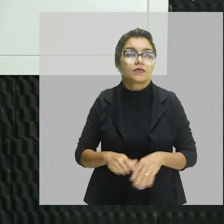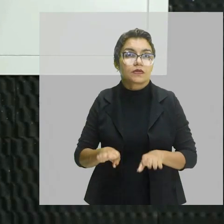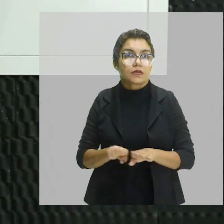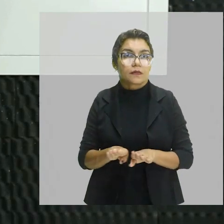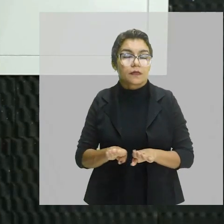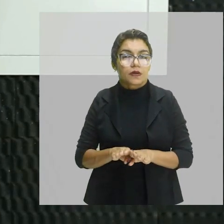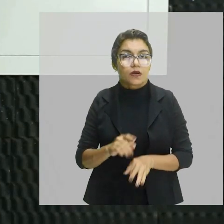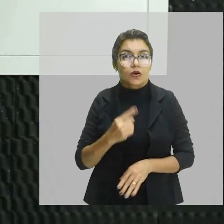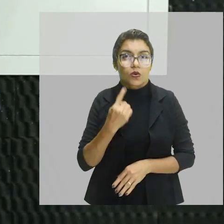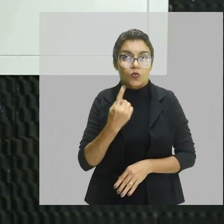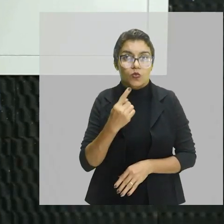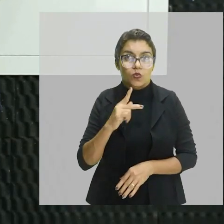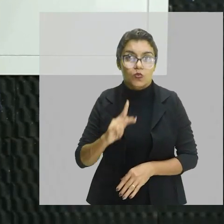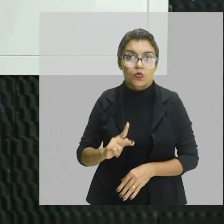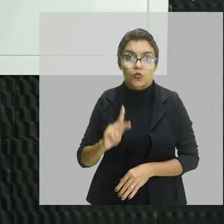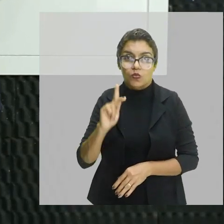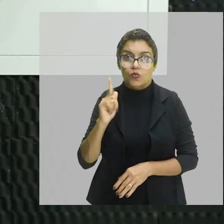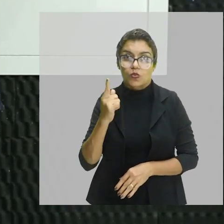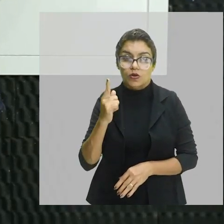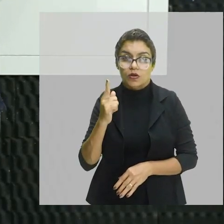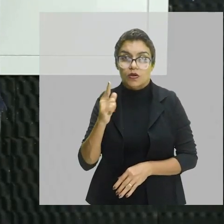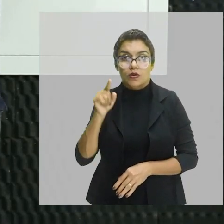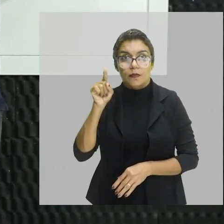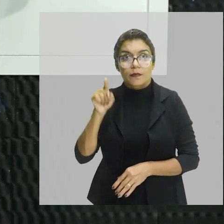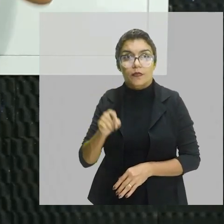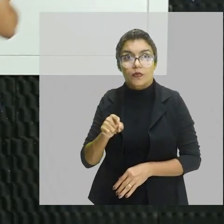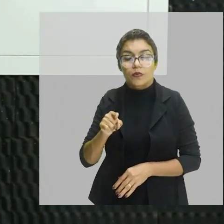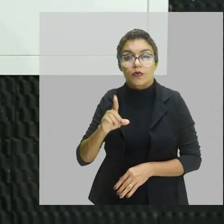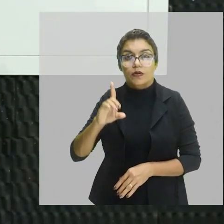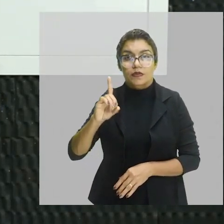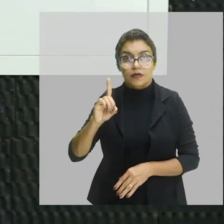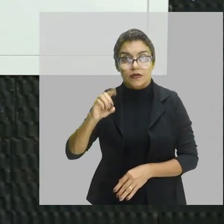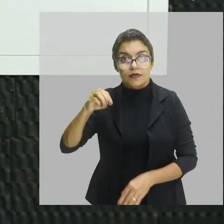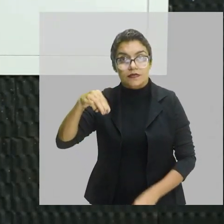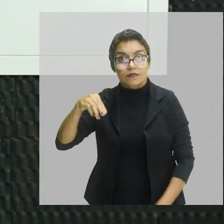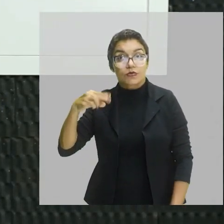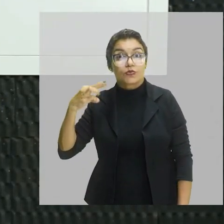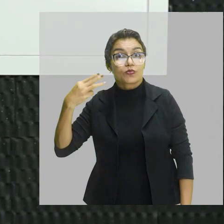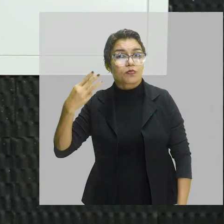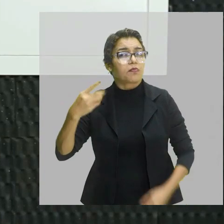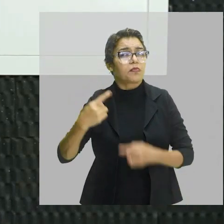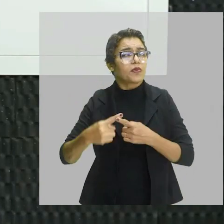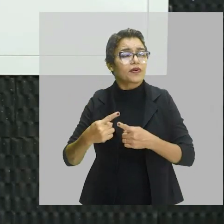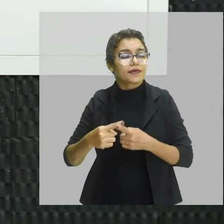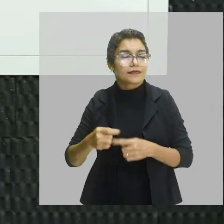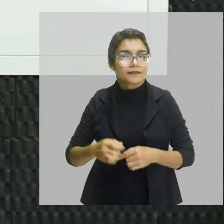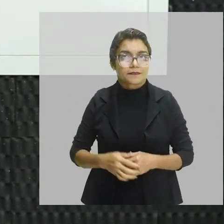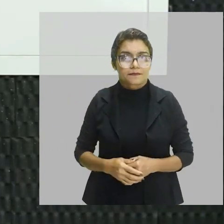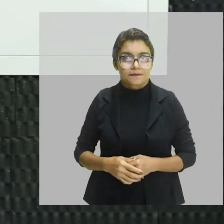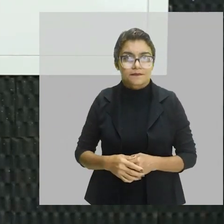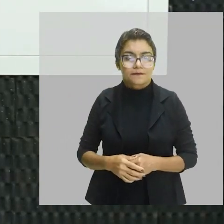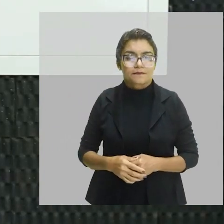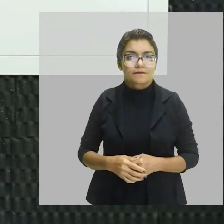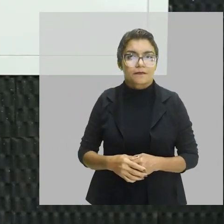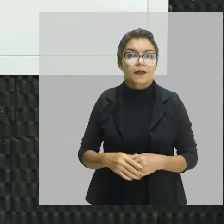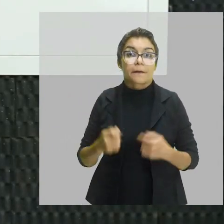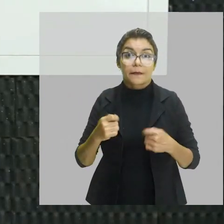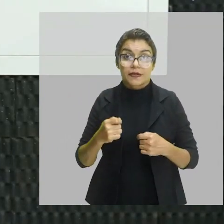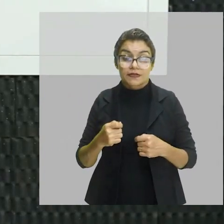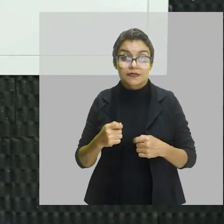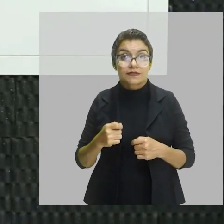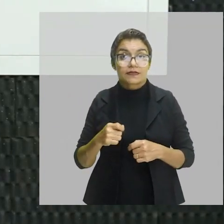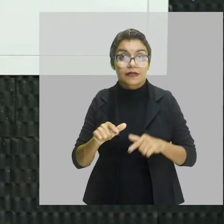1 quilo por decímetro cúbico. Por que decímetro cúbico? Porque a gente vai querer trabalhar